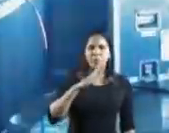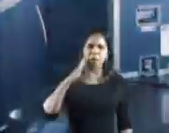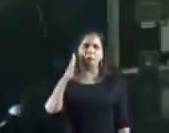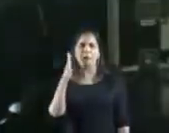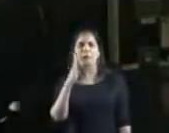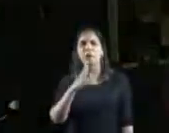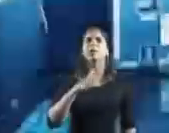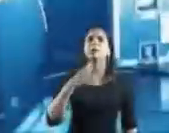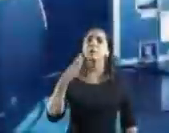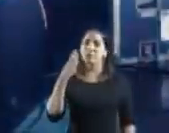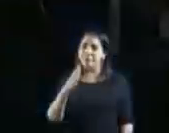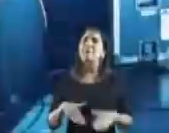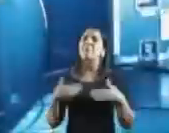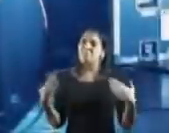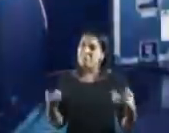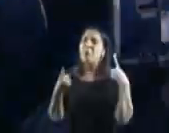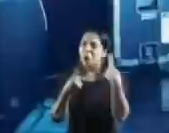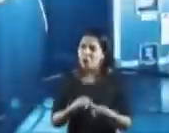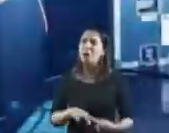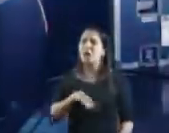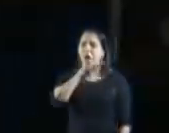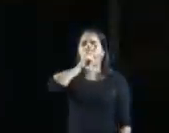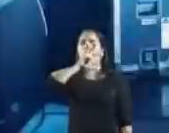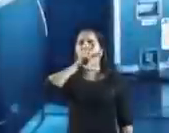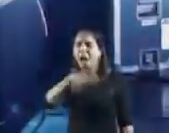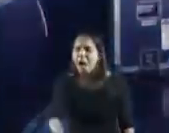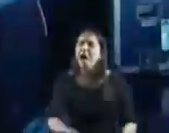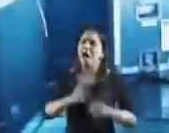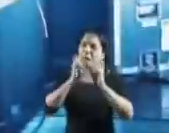mal, pois vomitaram no